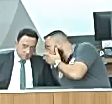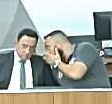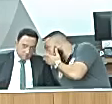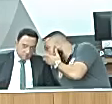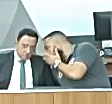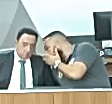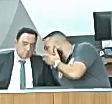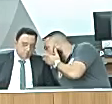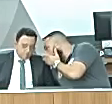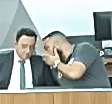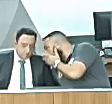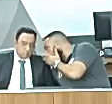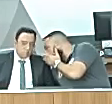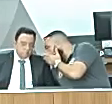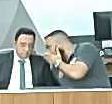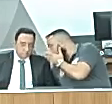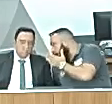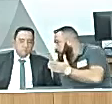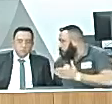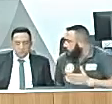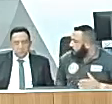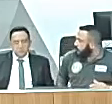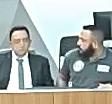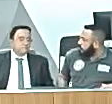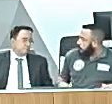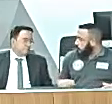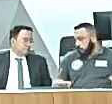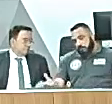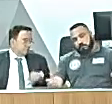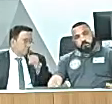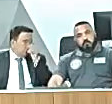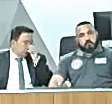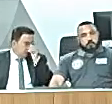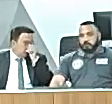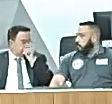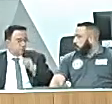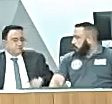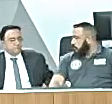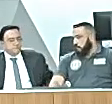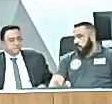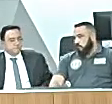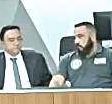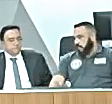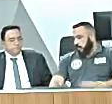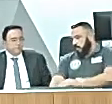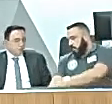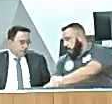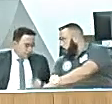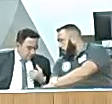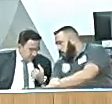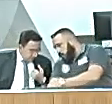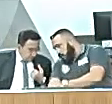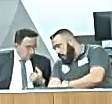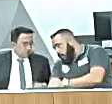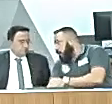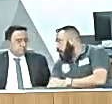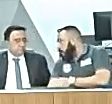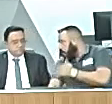para que o agente pode psicólogo para atender o agente de forma gratuita um acompanhamento